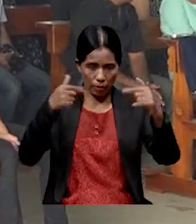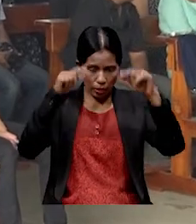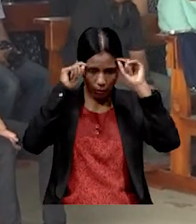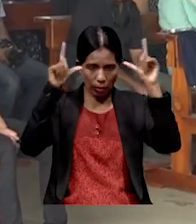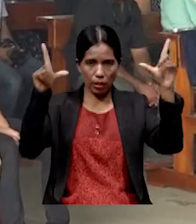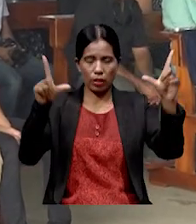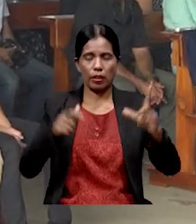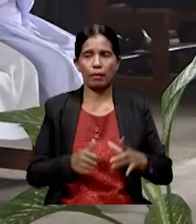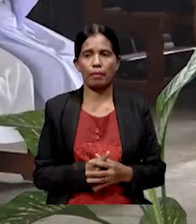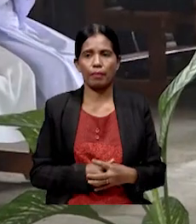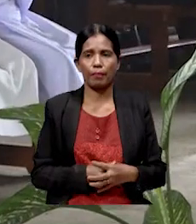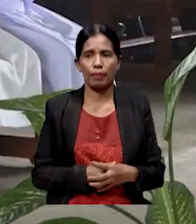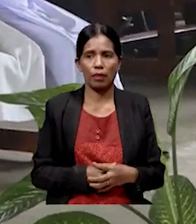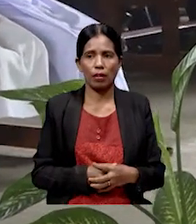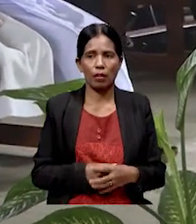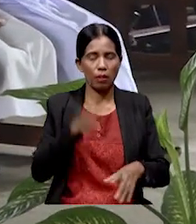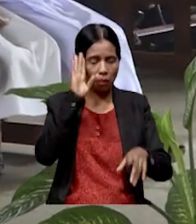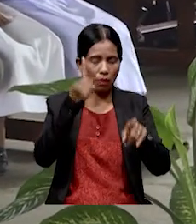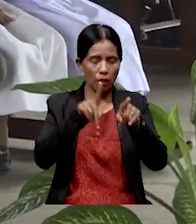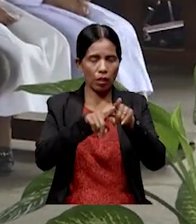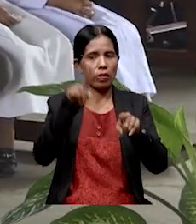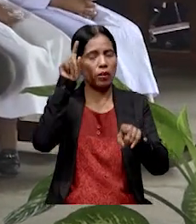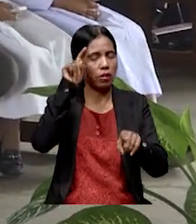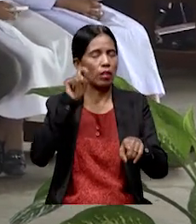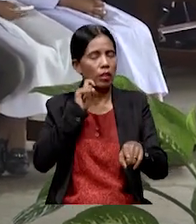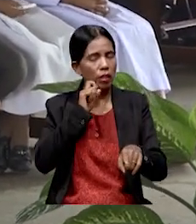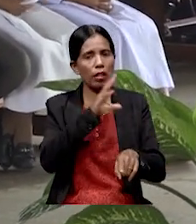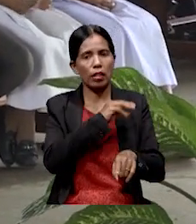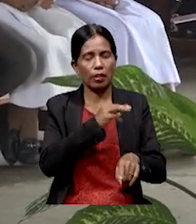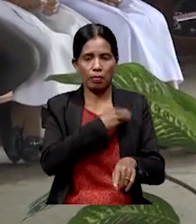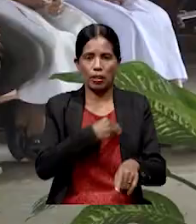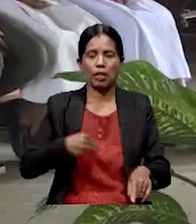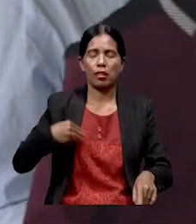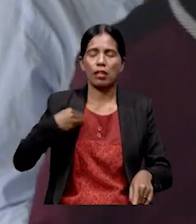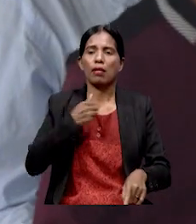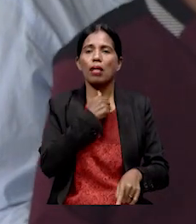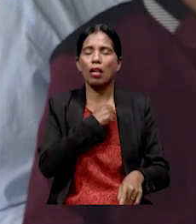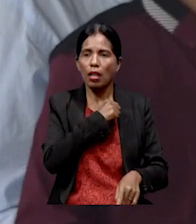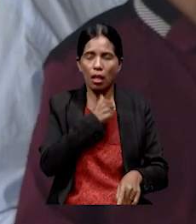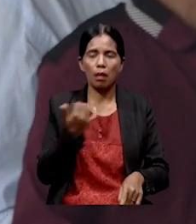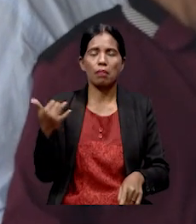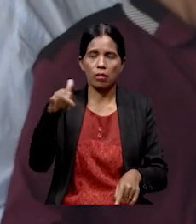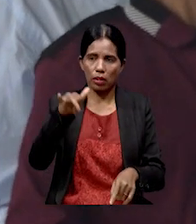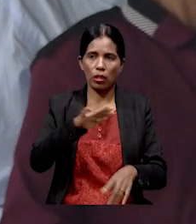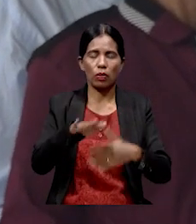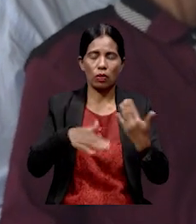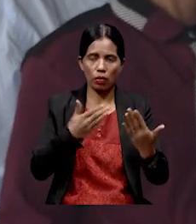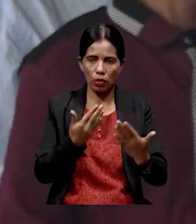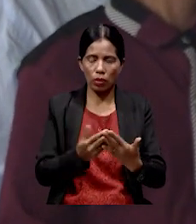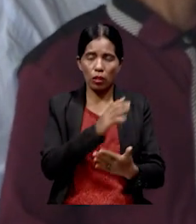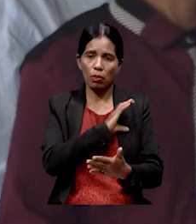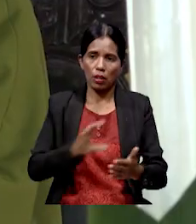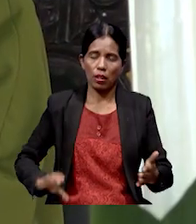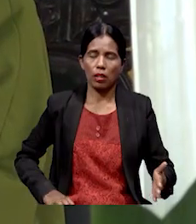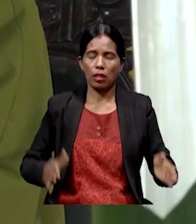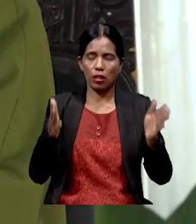Lamão Sanan Guzmão, Padre Sira, Madre Sira, Bacurus Catecúmena Sira,